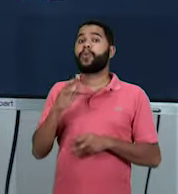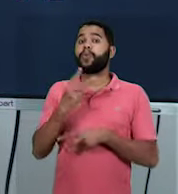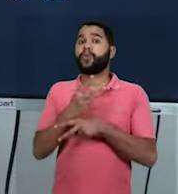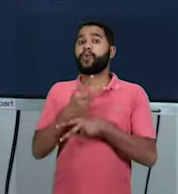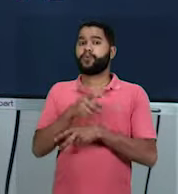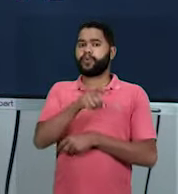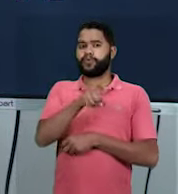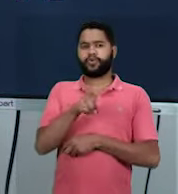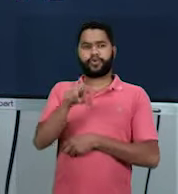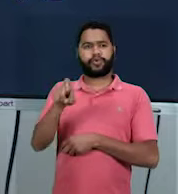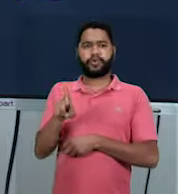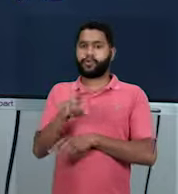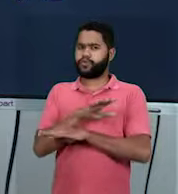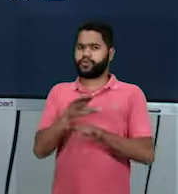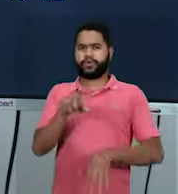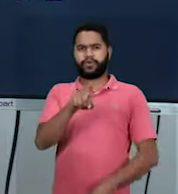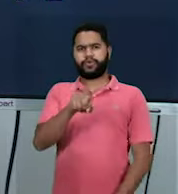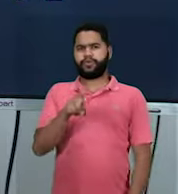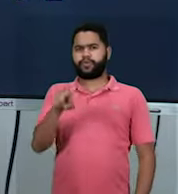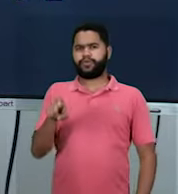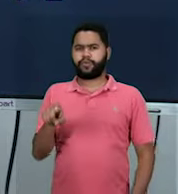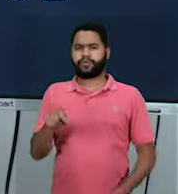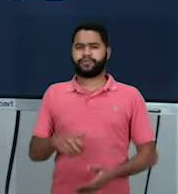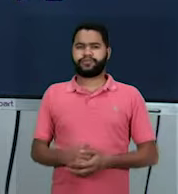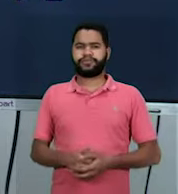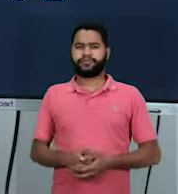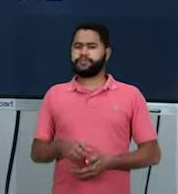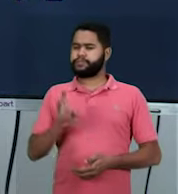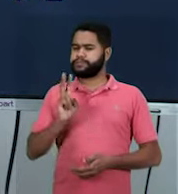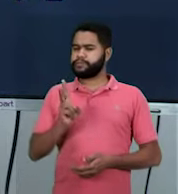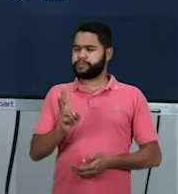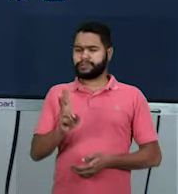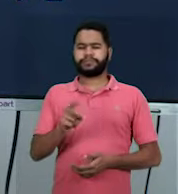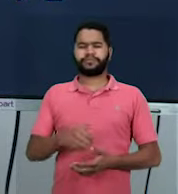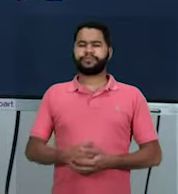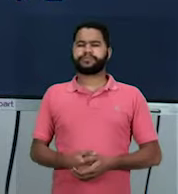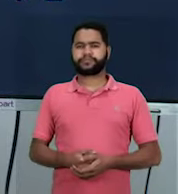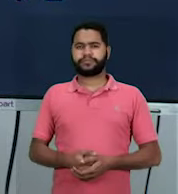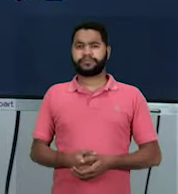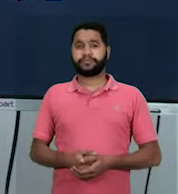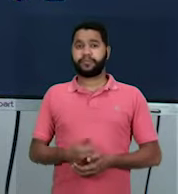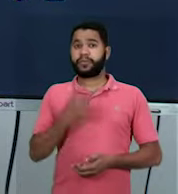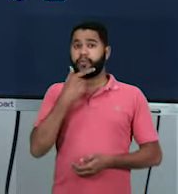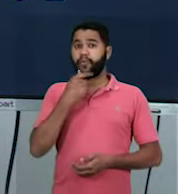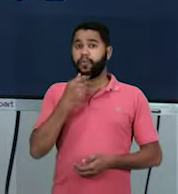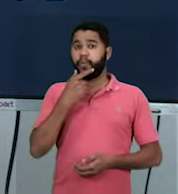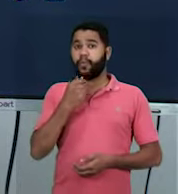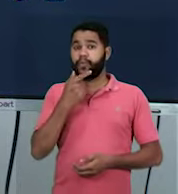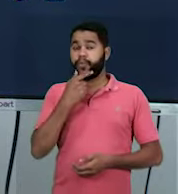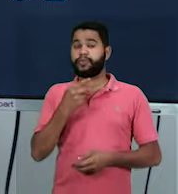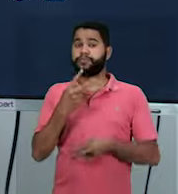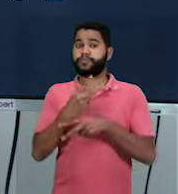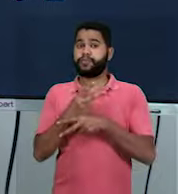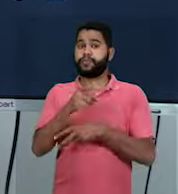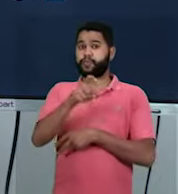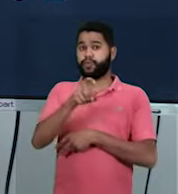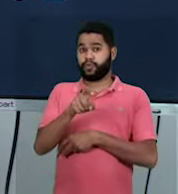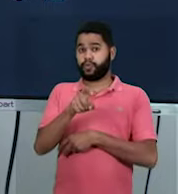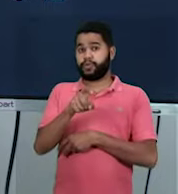vai mandar somente o X. Os seus gametas vão ser formados por isso. E o homem, ele tem o X e o